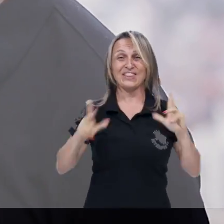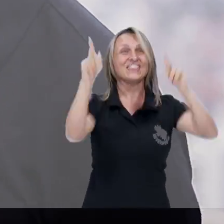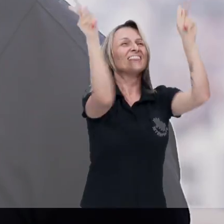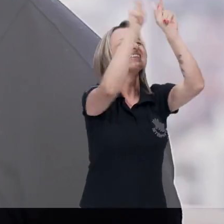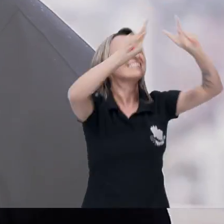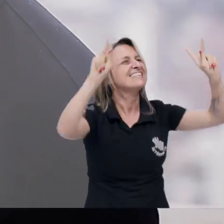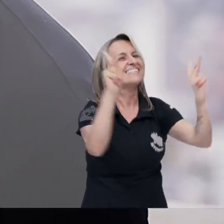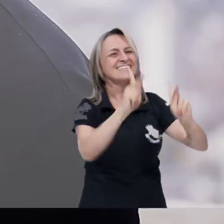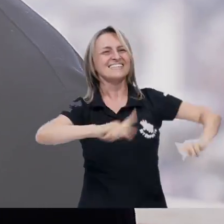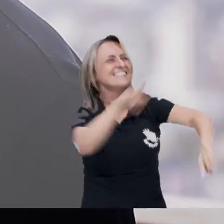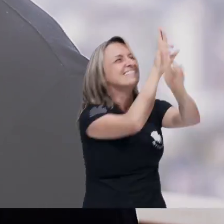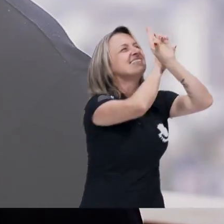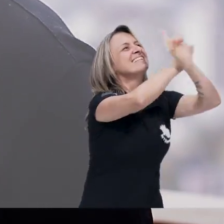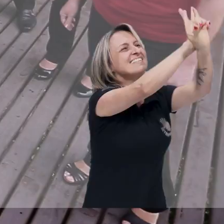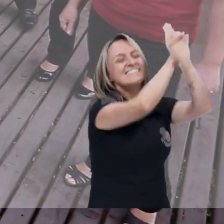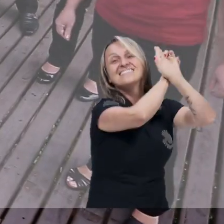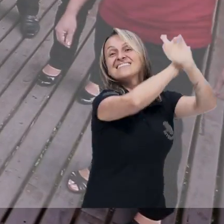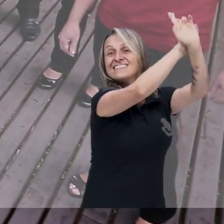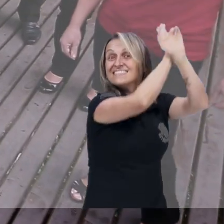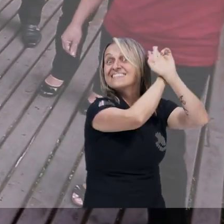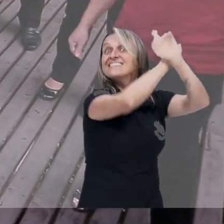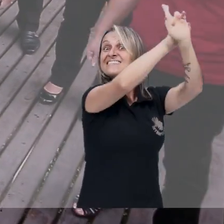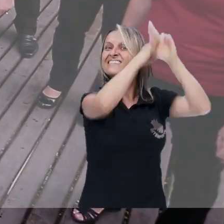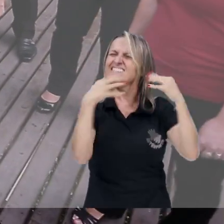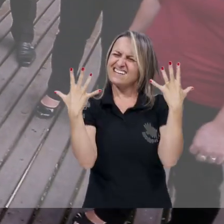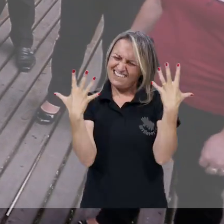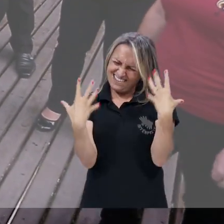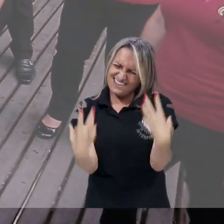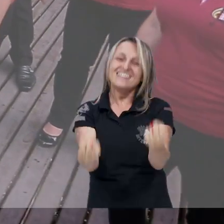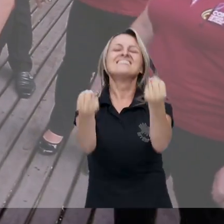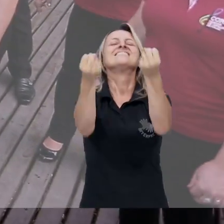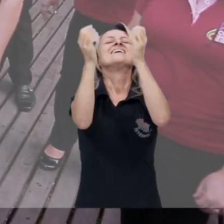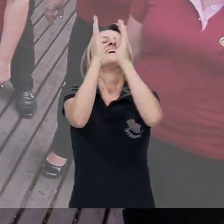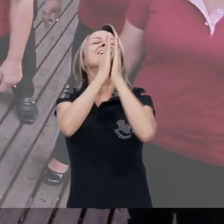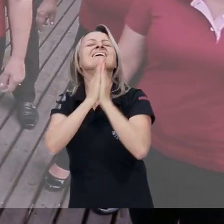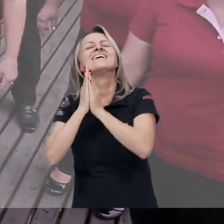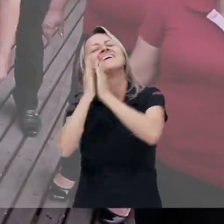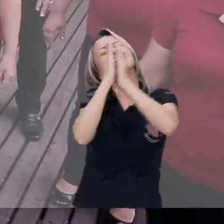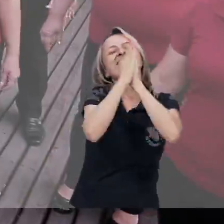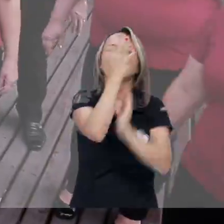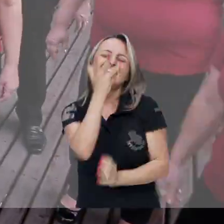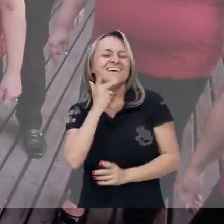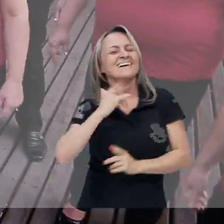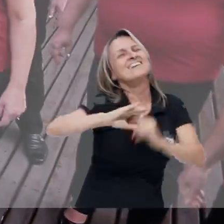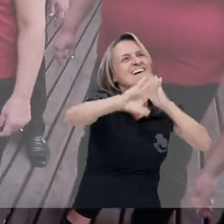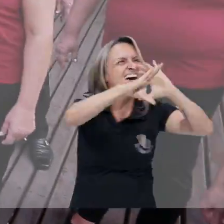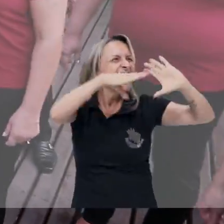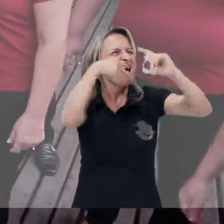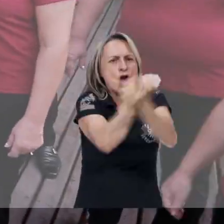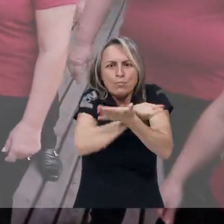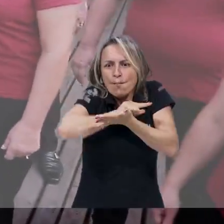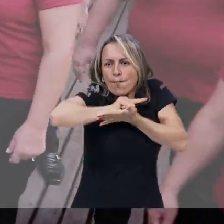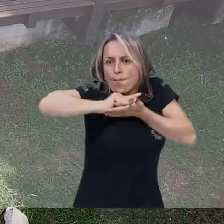esperança Deixe esse canto Lave o pranto